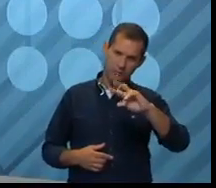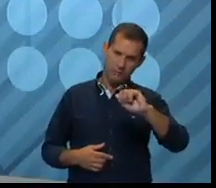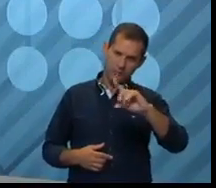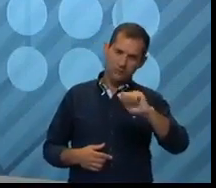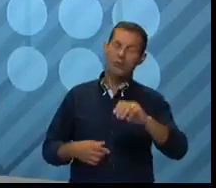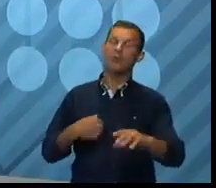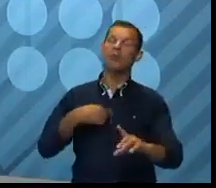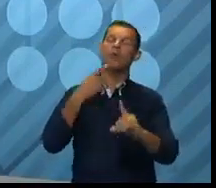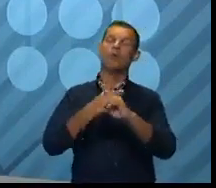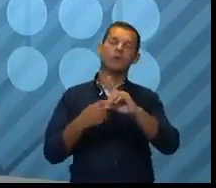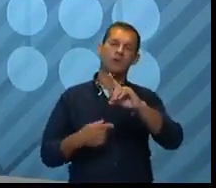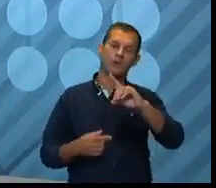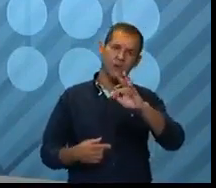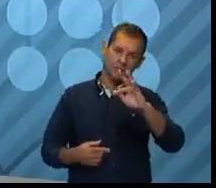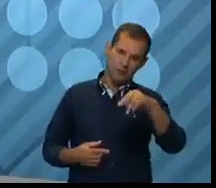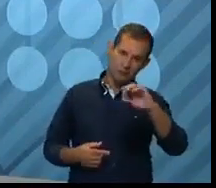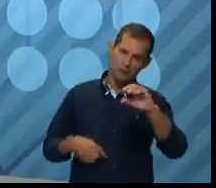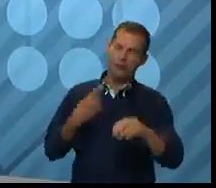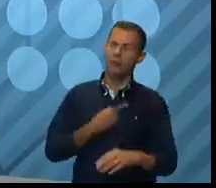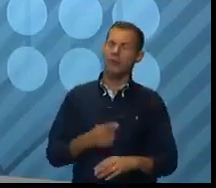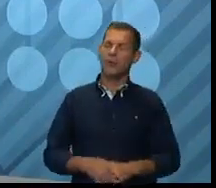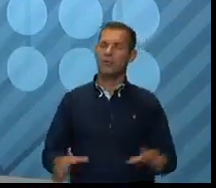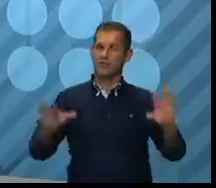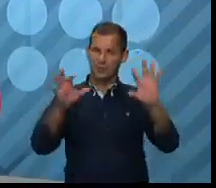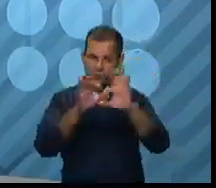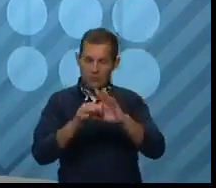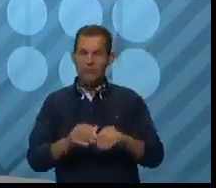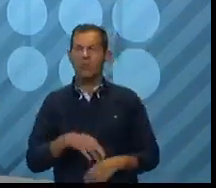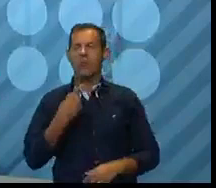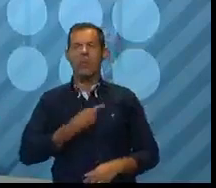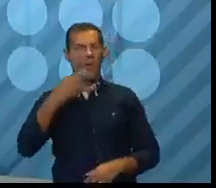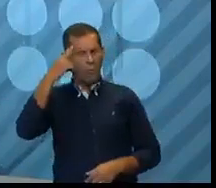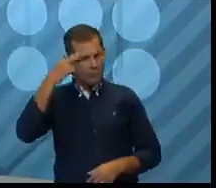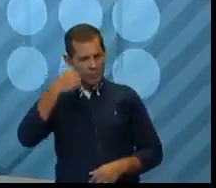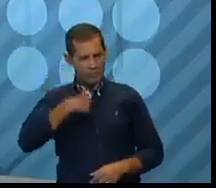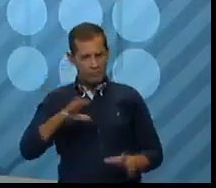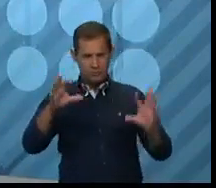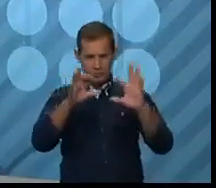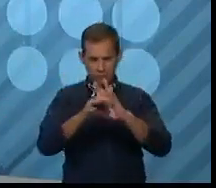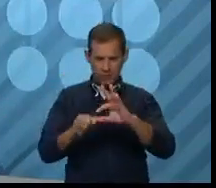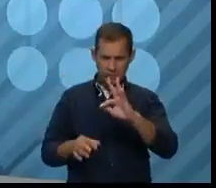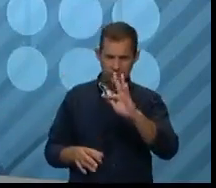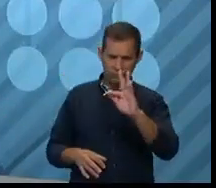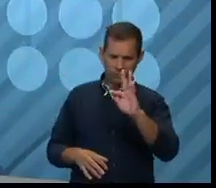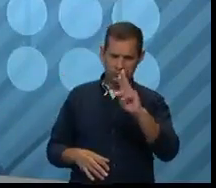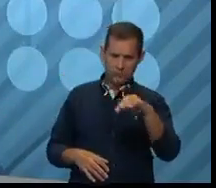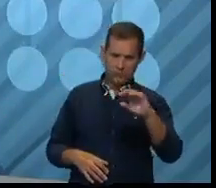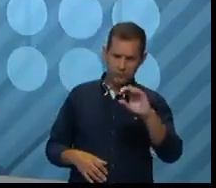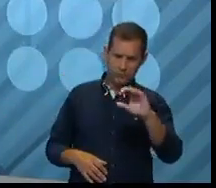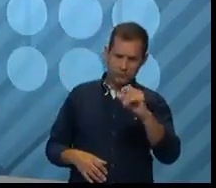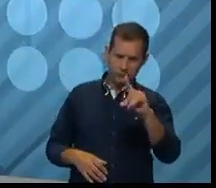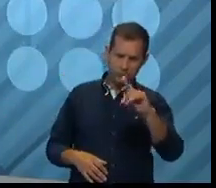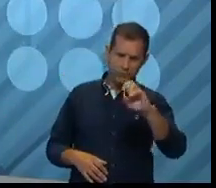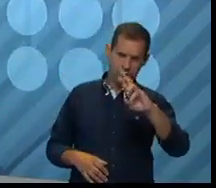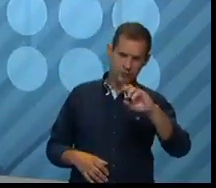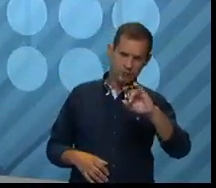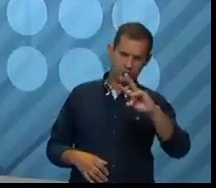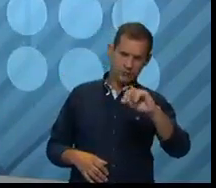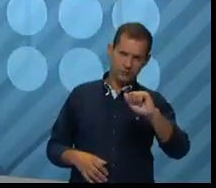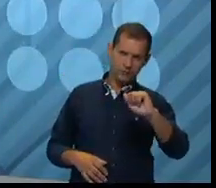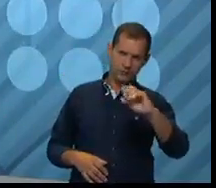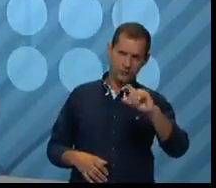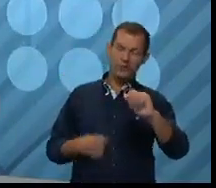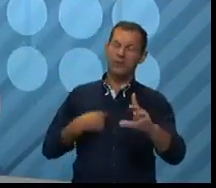função, o que basta? Basta que a gente integre. Vamos pensar, se eu integrei uma função derivada, eu vou encontrar a